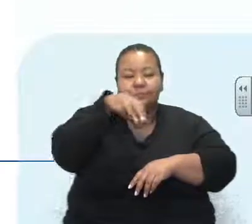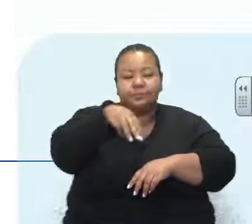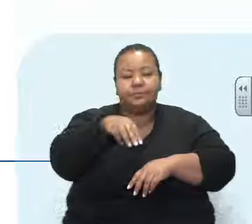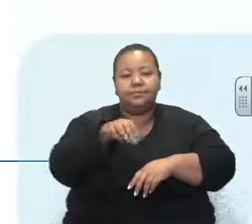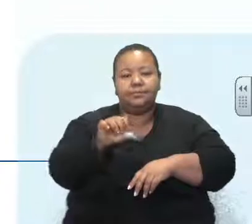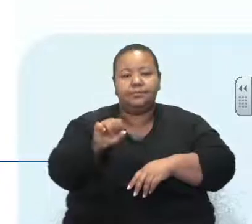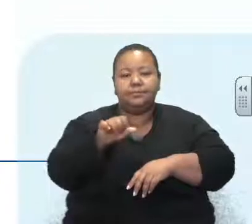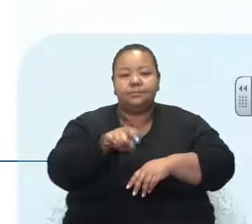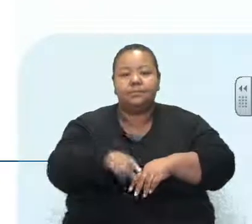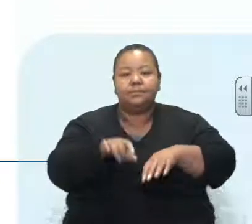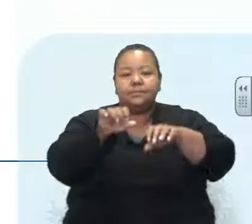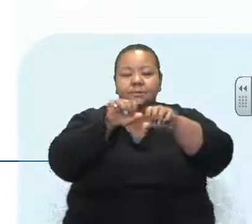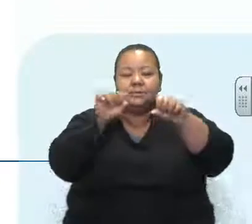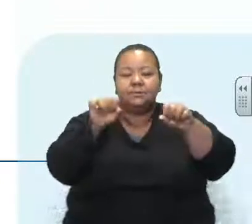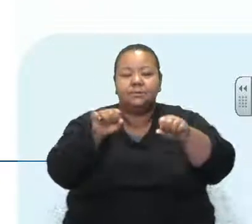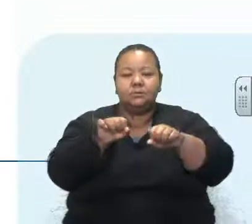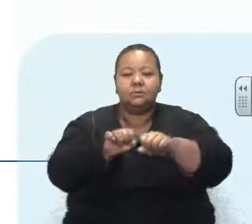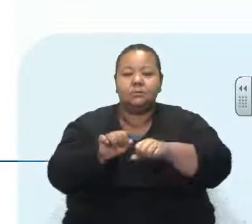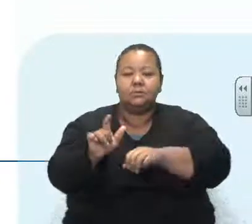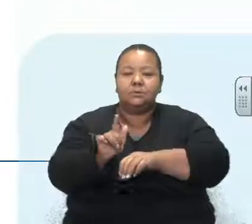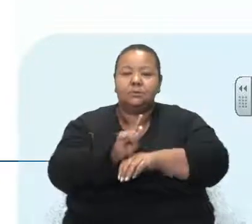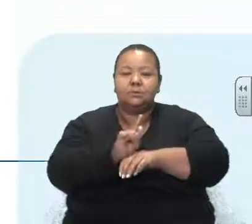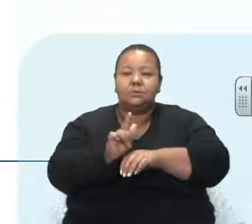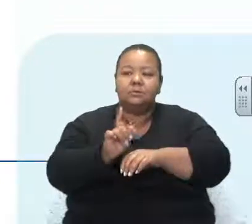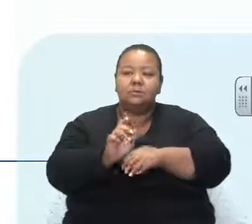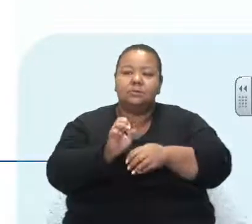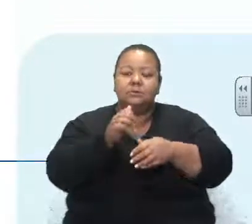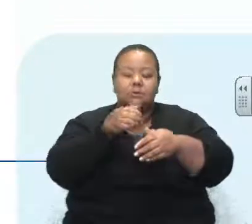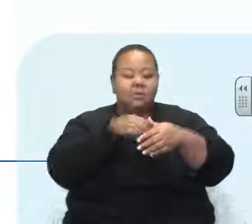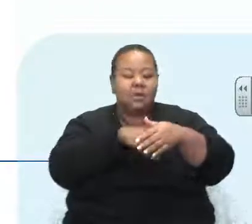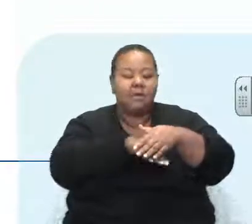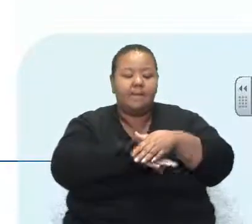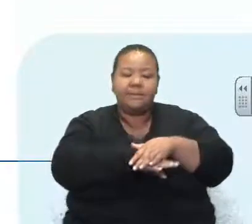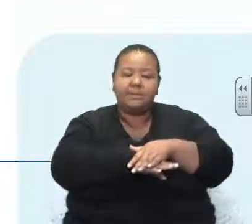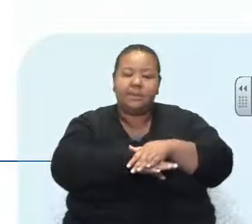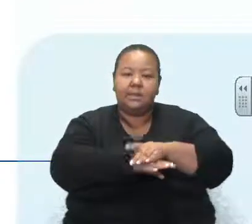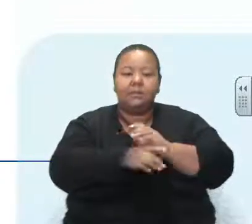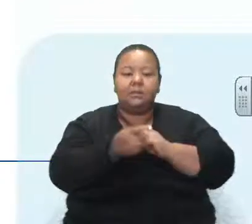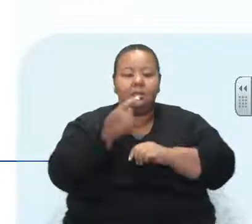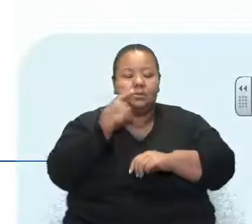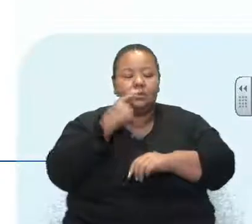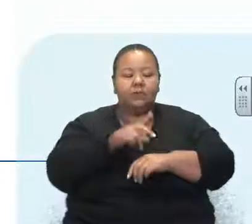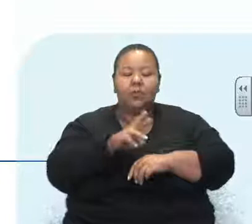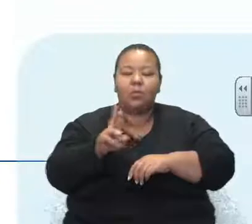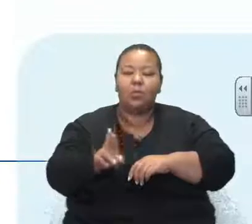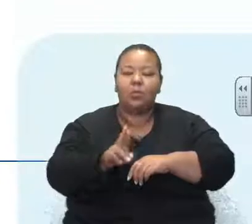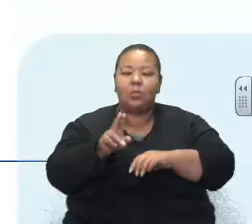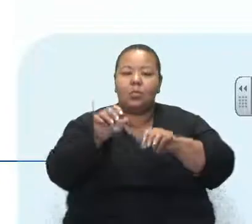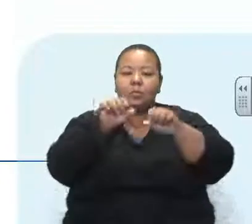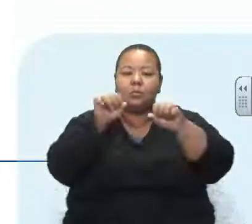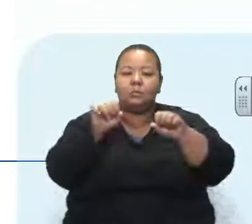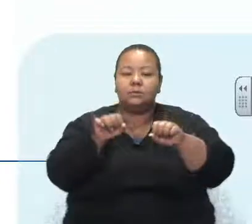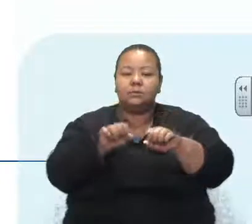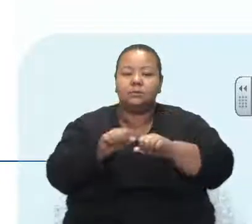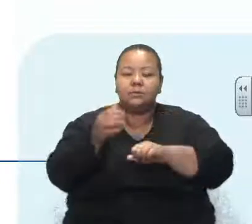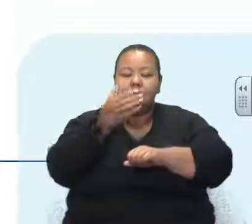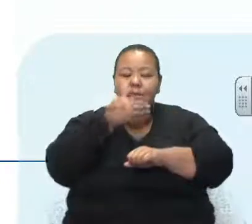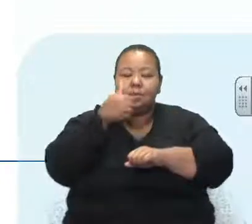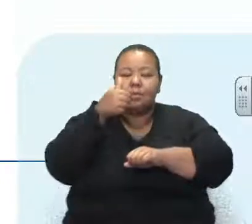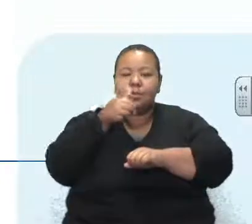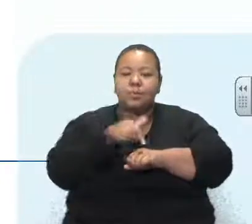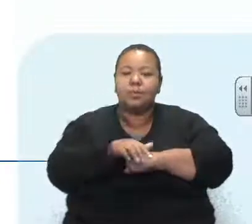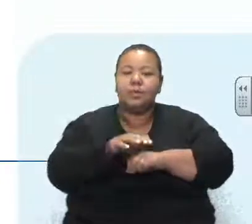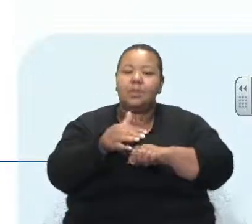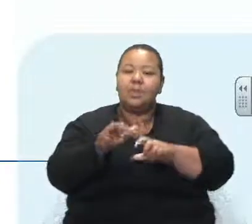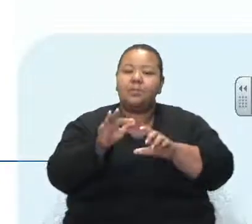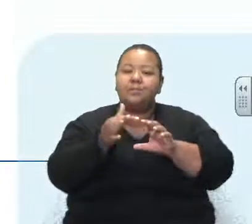WMS é meu sistema de gerenciamento de armazém. Eu vou trabalhar ali com um sistema que vai otimizar minhas atividades operacionais, meus